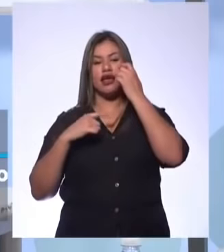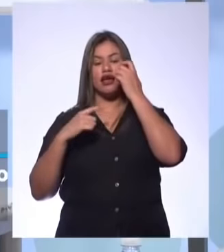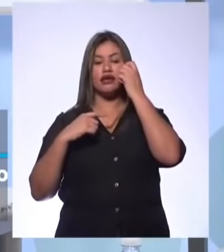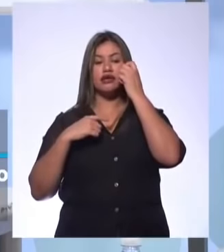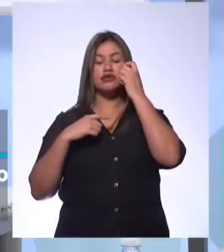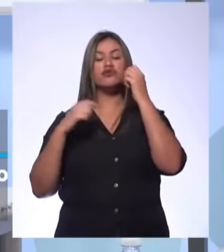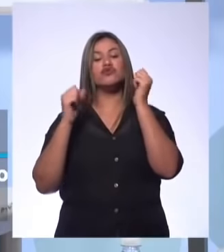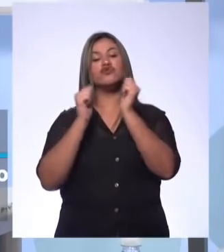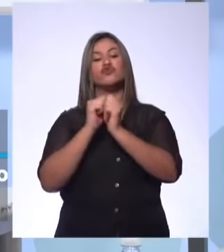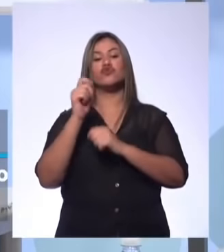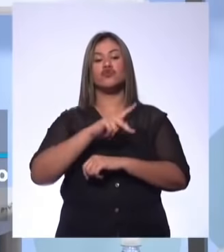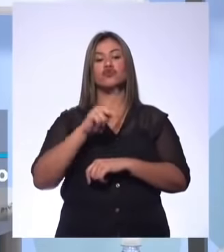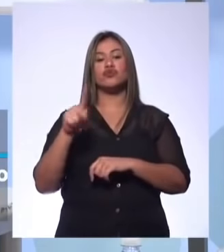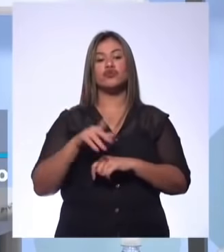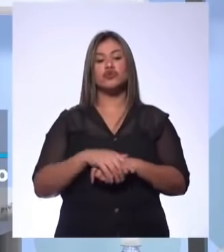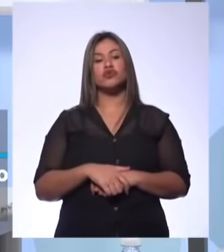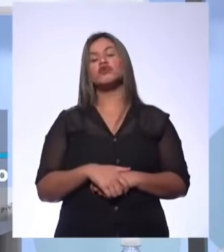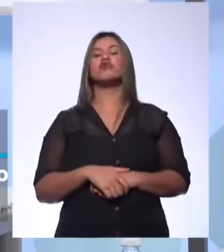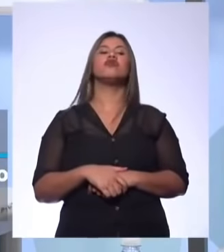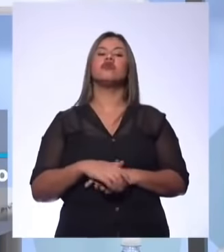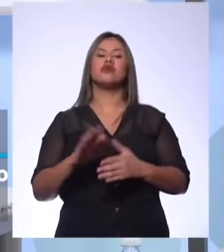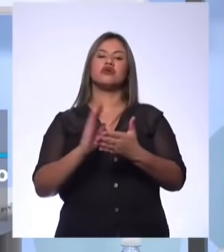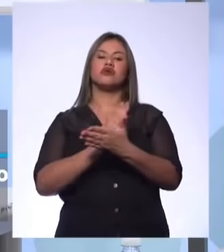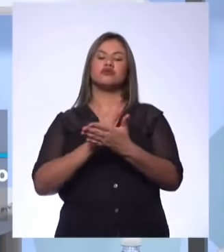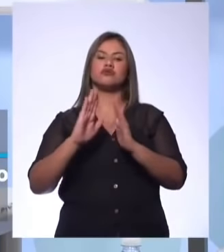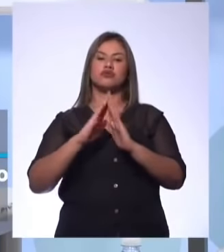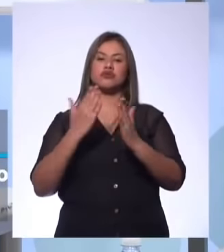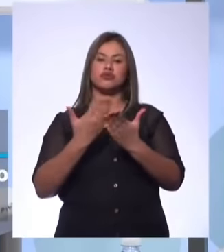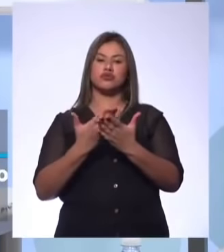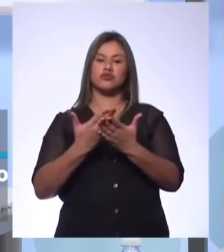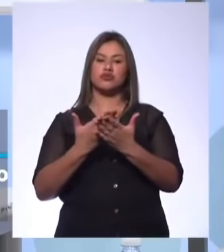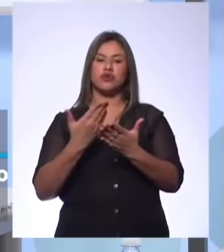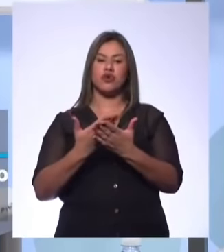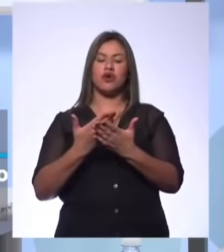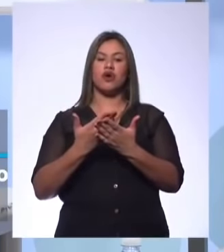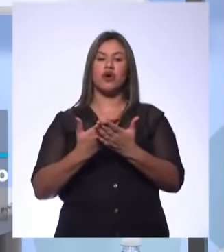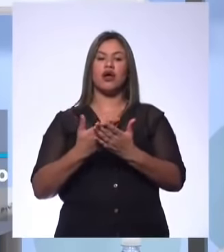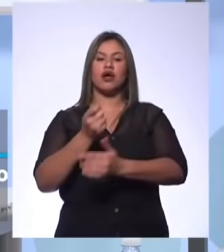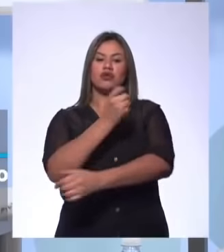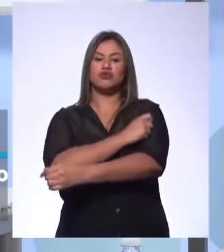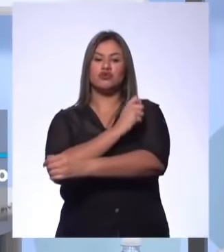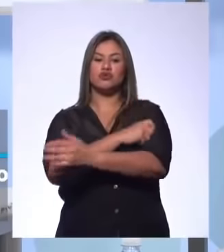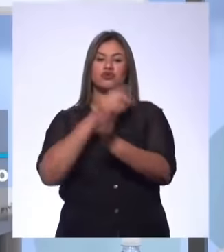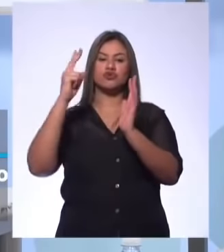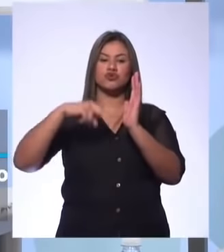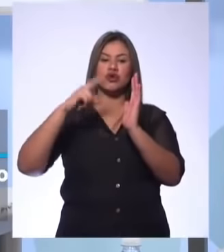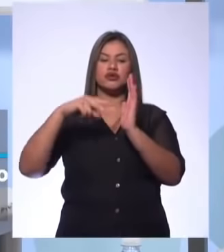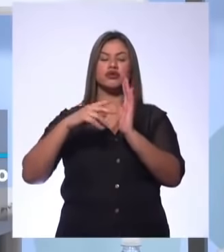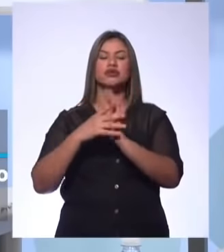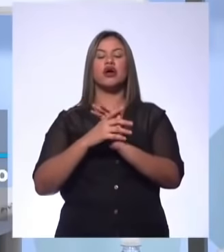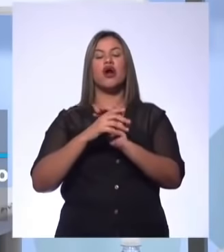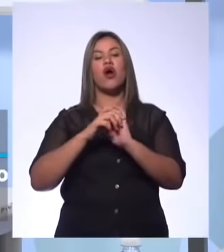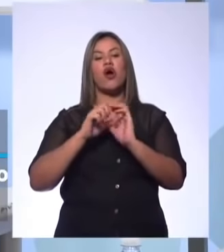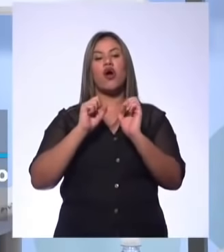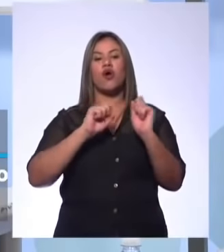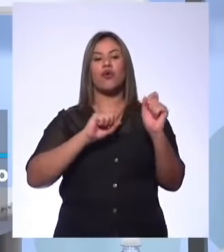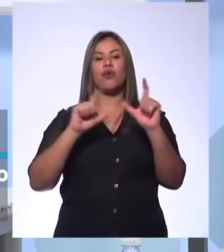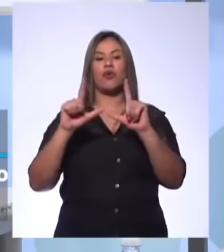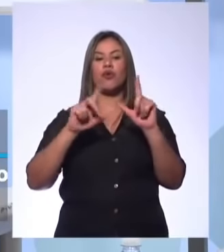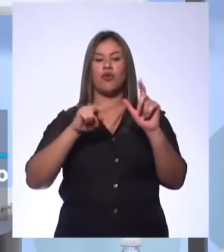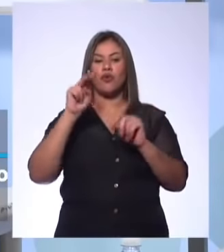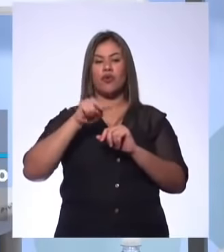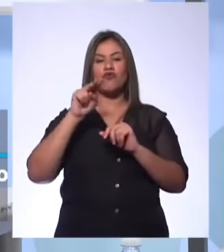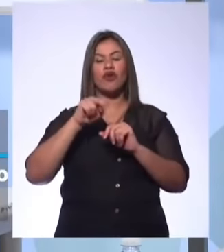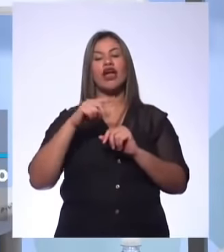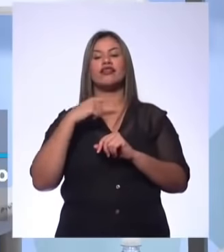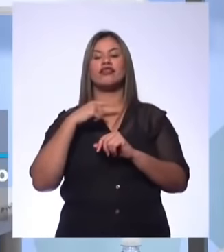seus professores. Algumas escolas, depois que os alunos assistem a aula aqui do Centro de Mídias, os professores fazem